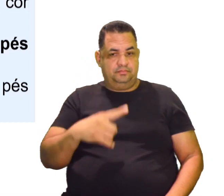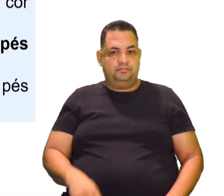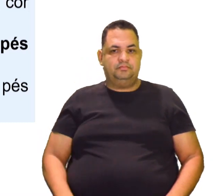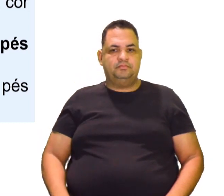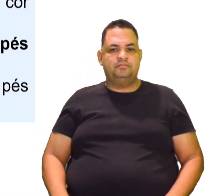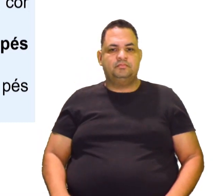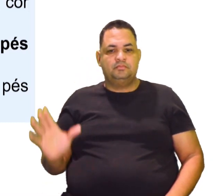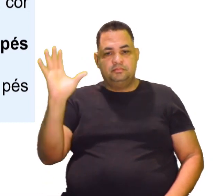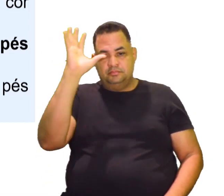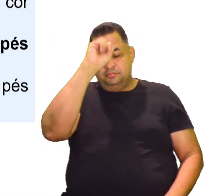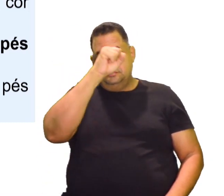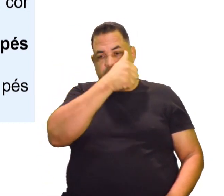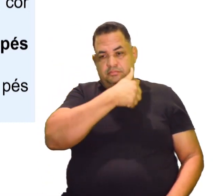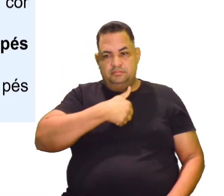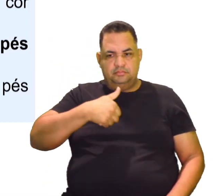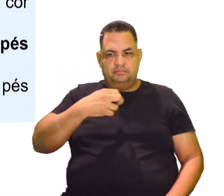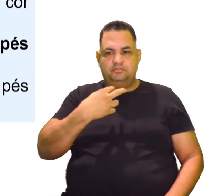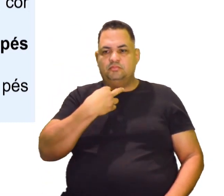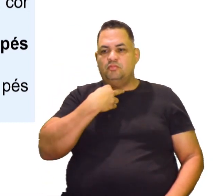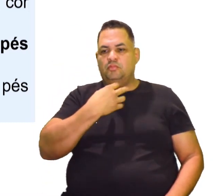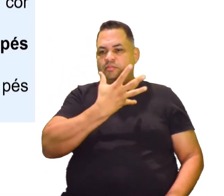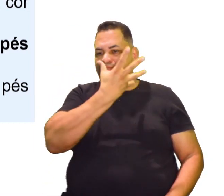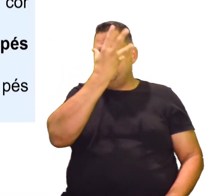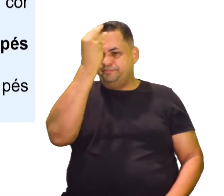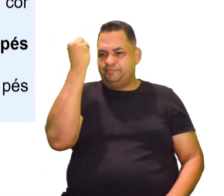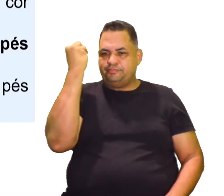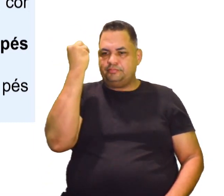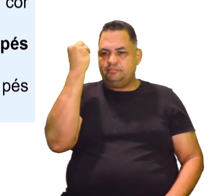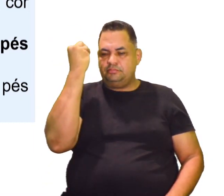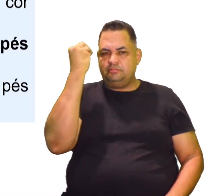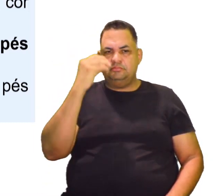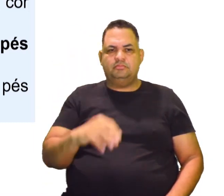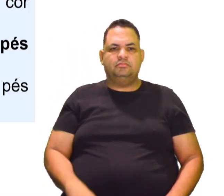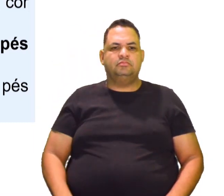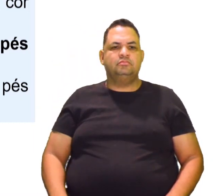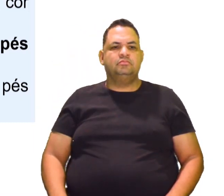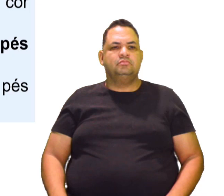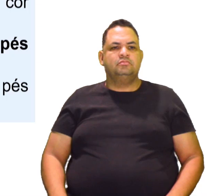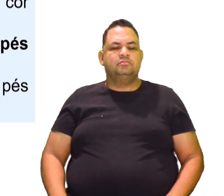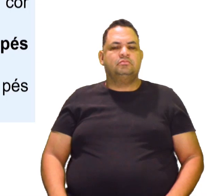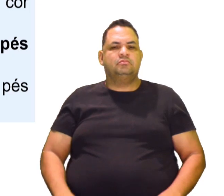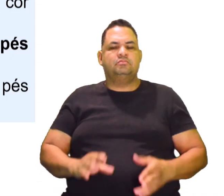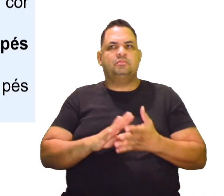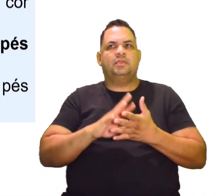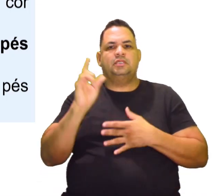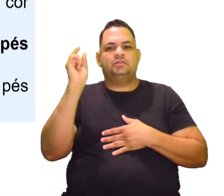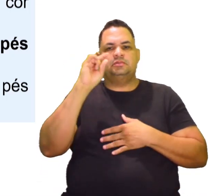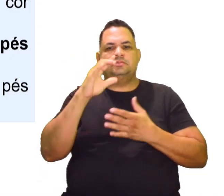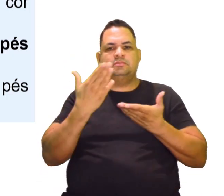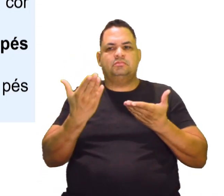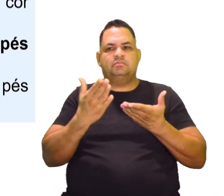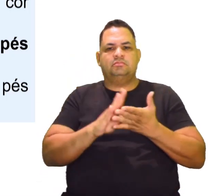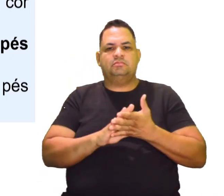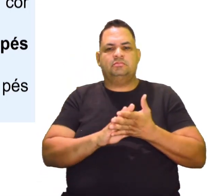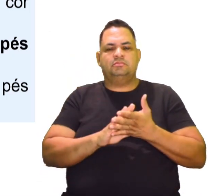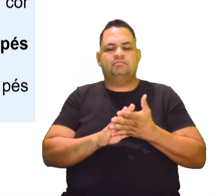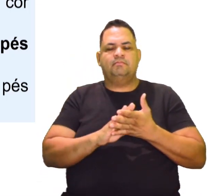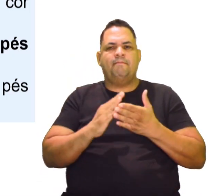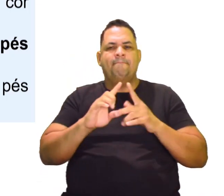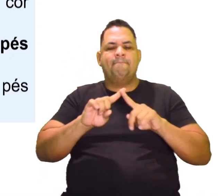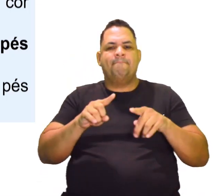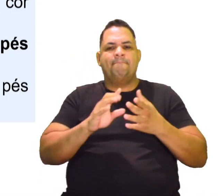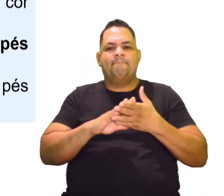fixar, né? Para não esquecer. É tão difícil, às vezes, lembrar da arte desses povos mais antigos, é verdade. Porém,